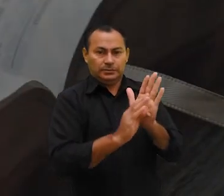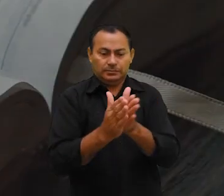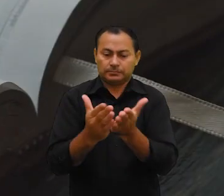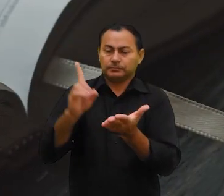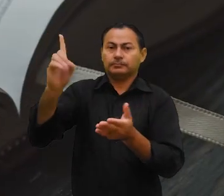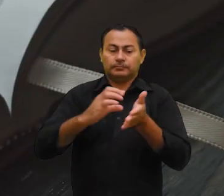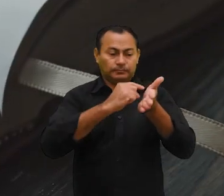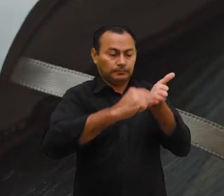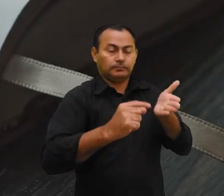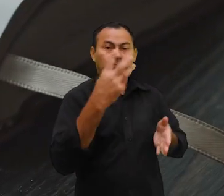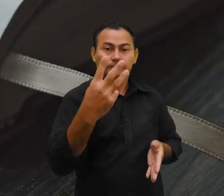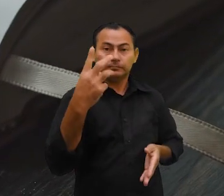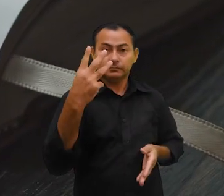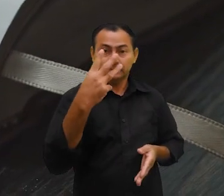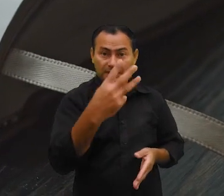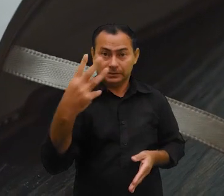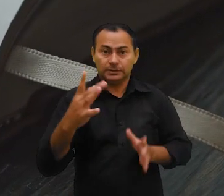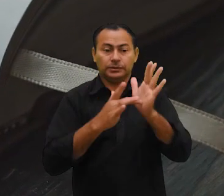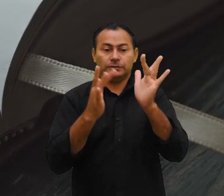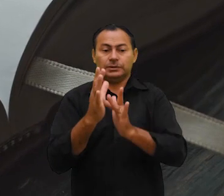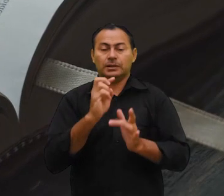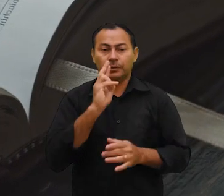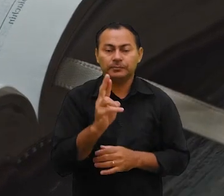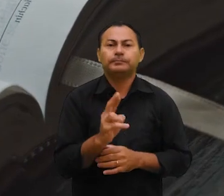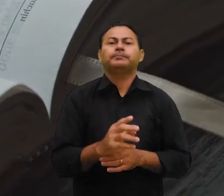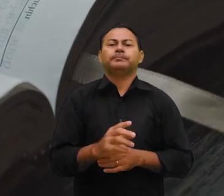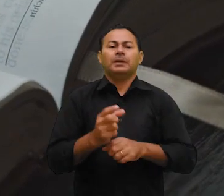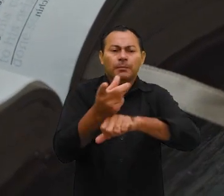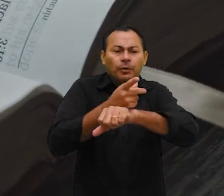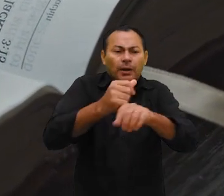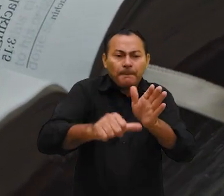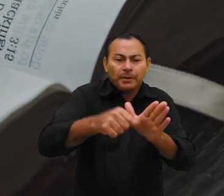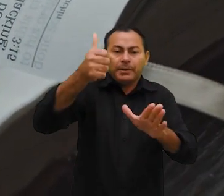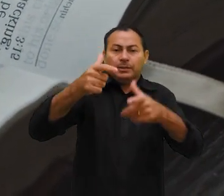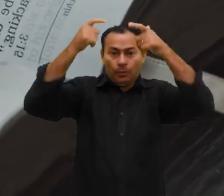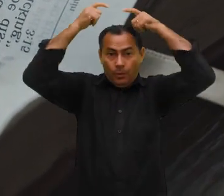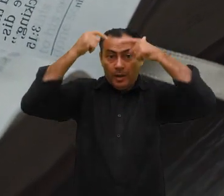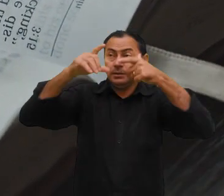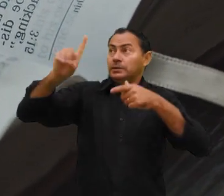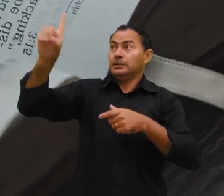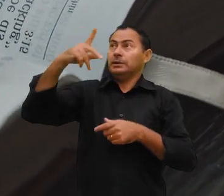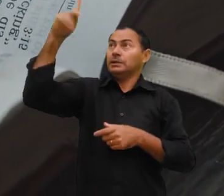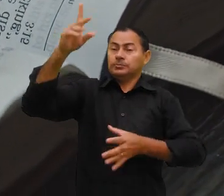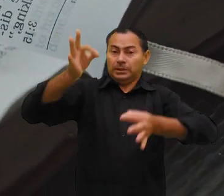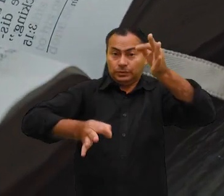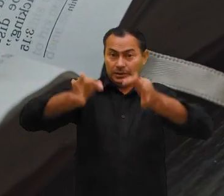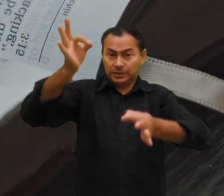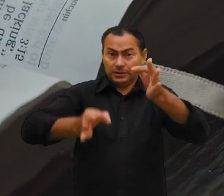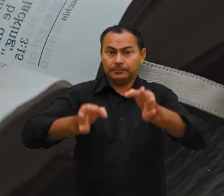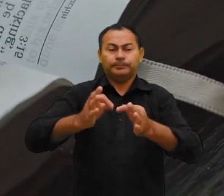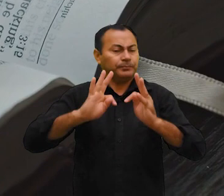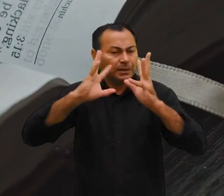Bíblia? No versículo 33, Jesus responde, Busquem, pois, em primeiro lugar o reino de Deus e a sua